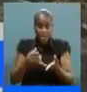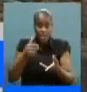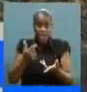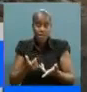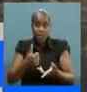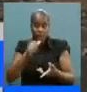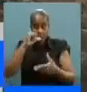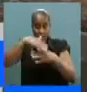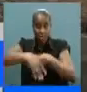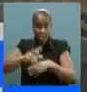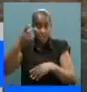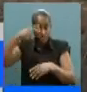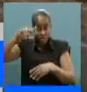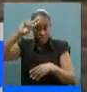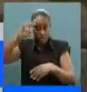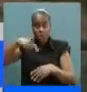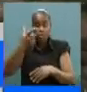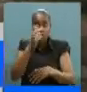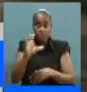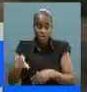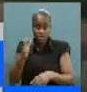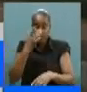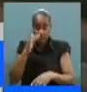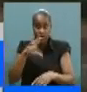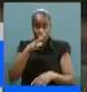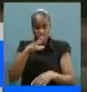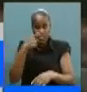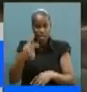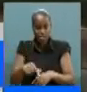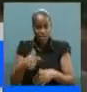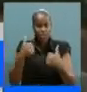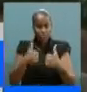Moçambique e noutros países africanos e sublinha que têm sido bem aproveitadas.